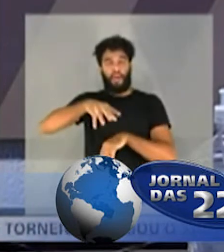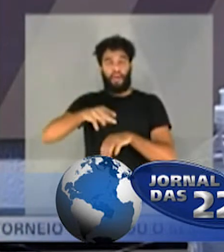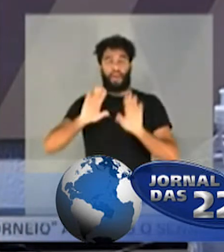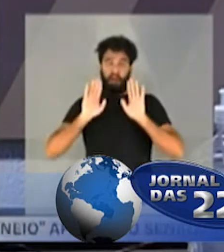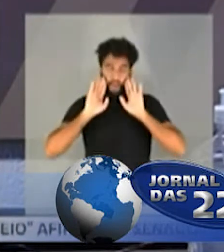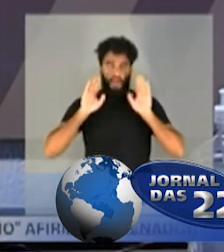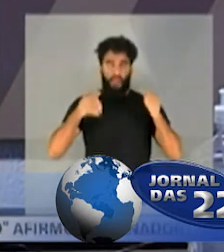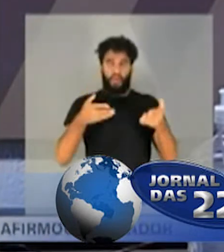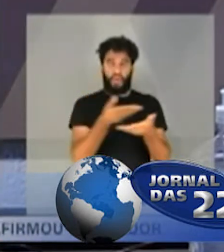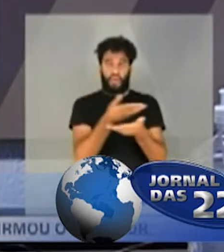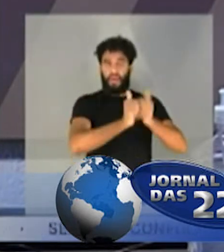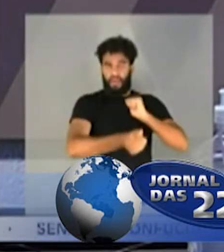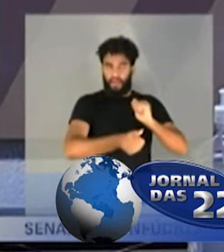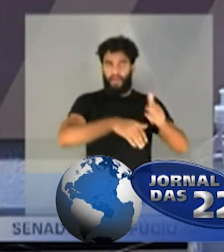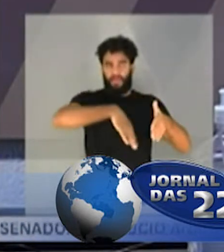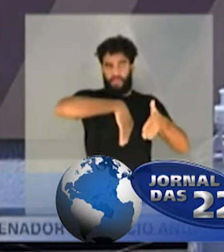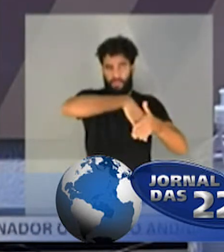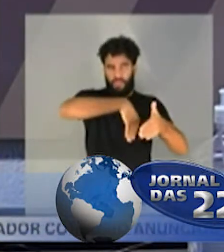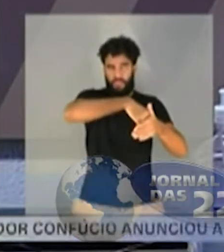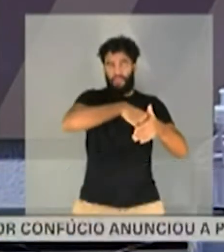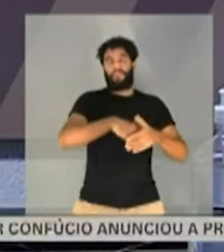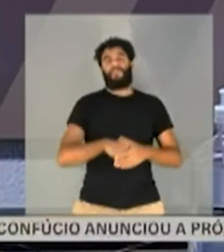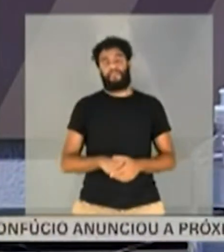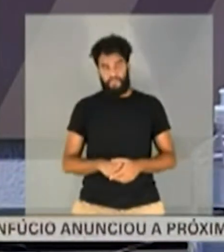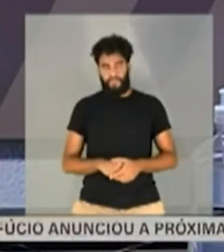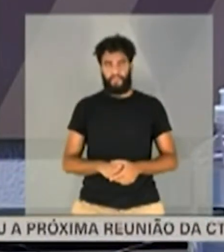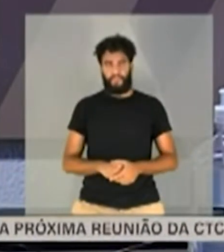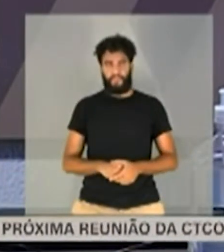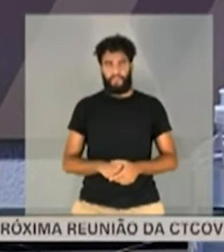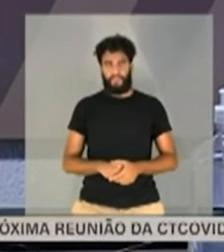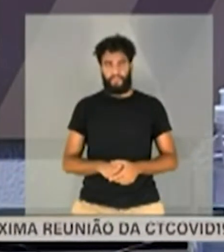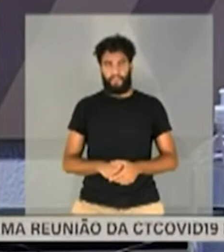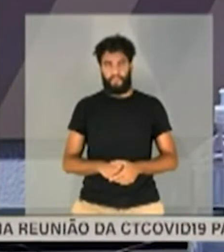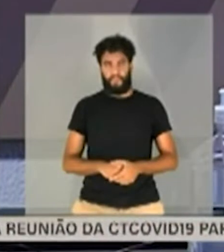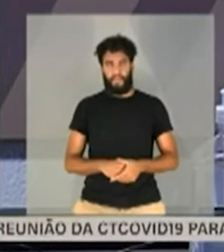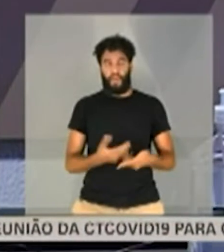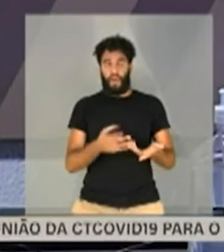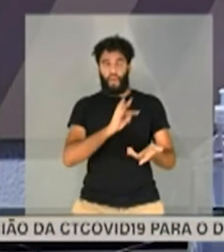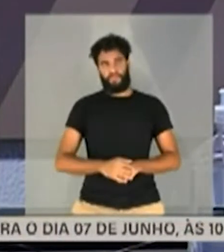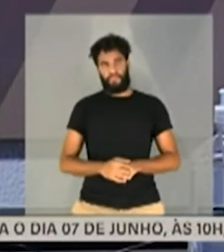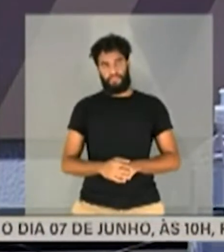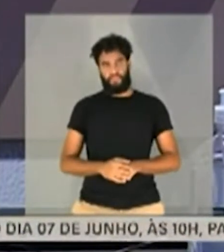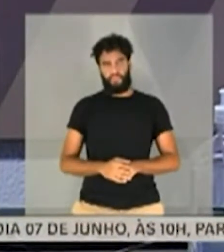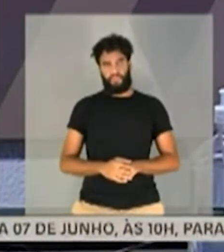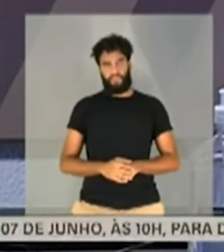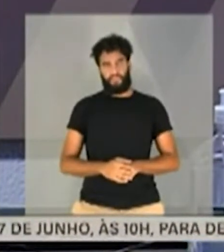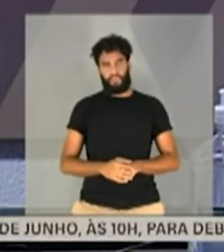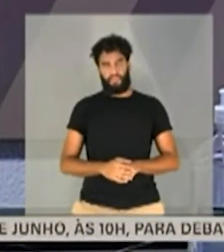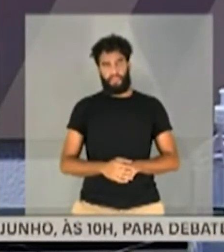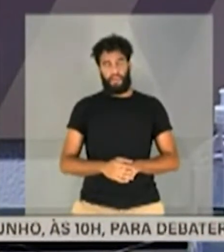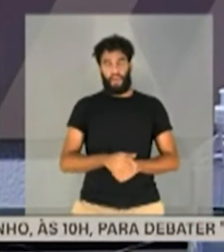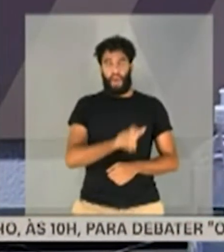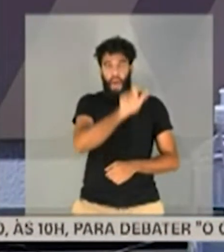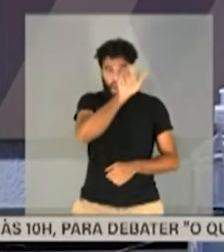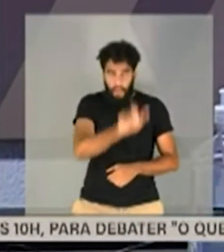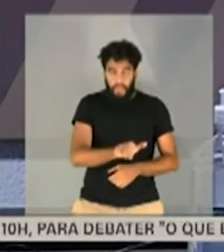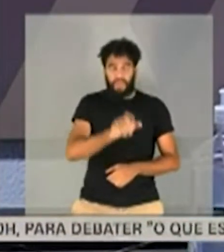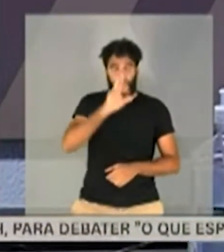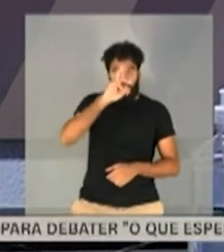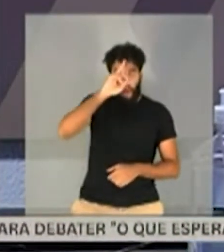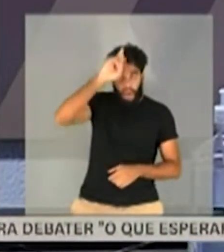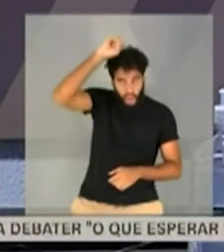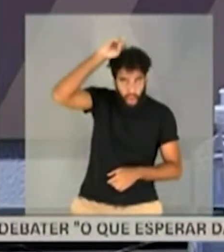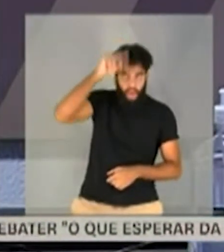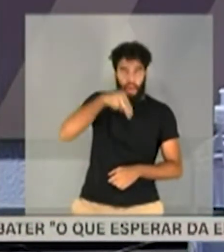dirigir à seleção brasileira, aos seus jogadores, ao seu treinador, ao Neymar. Neymar, eu